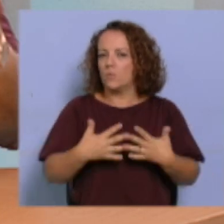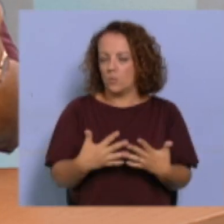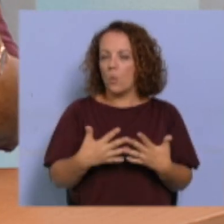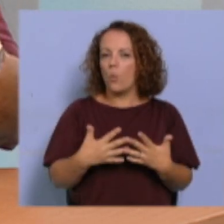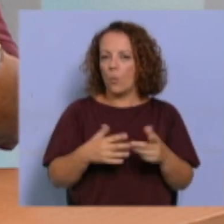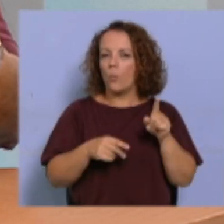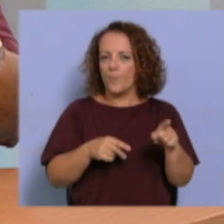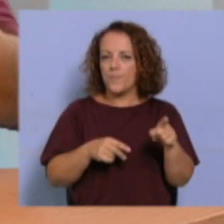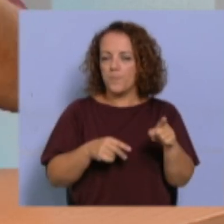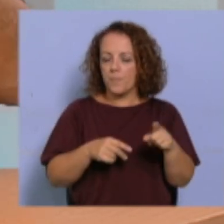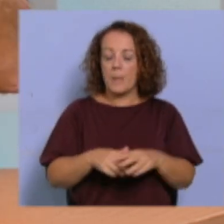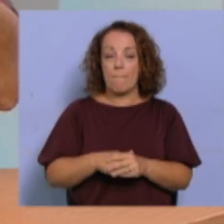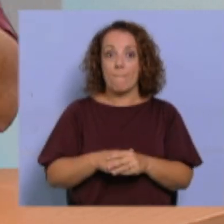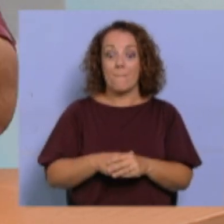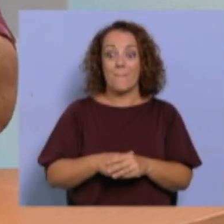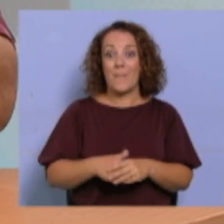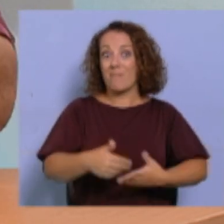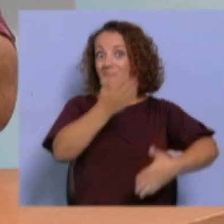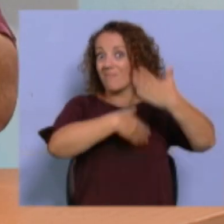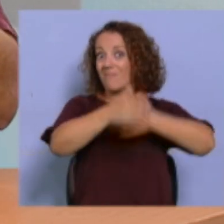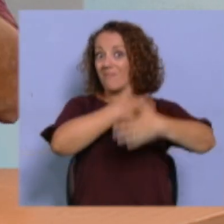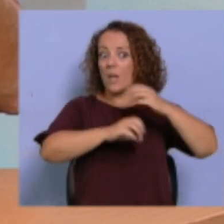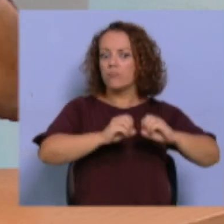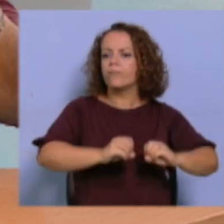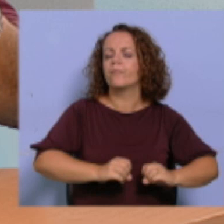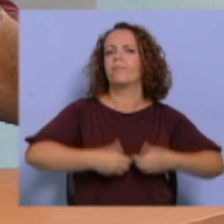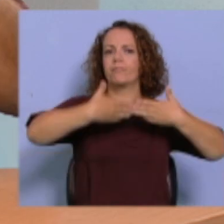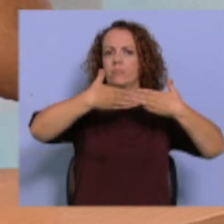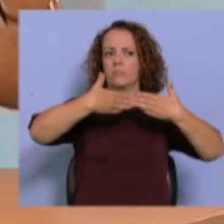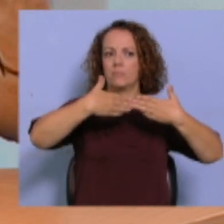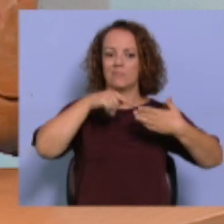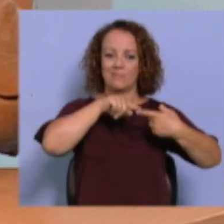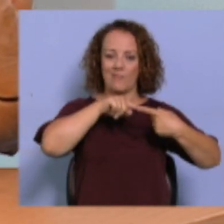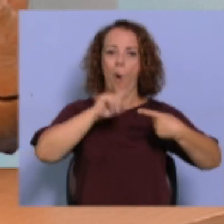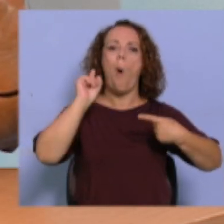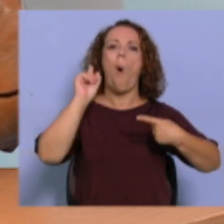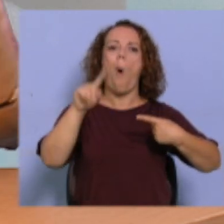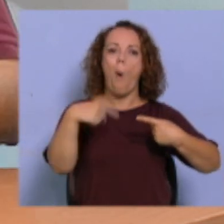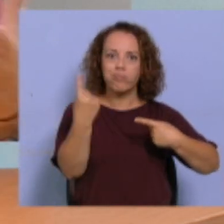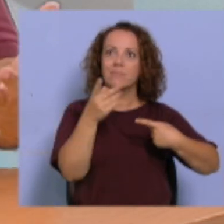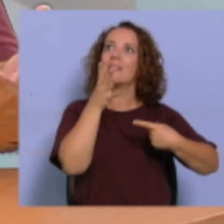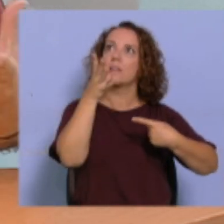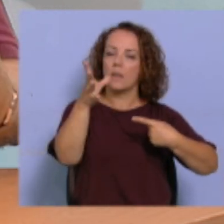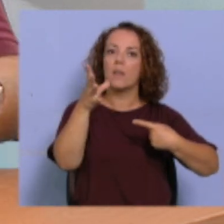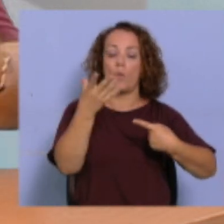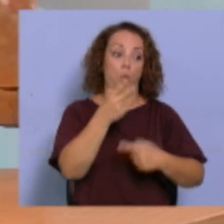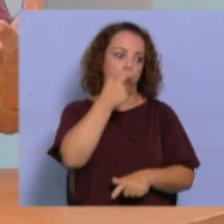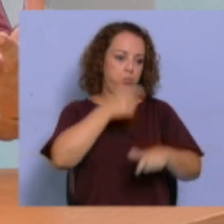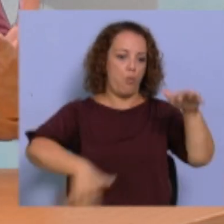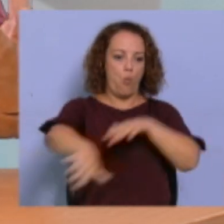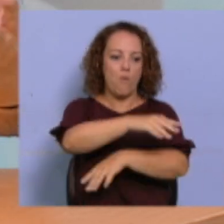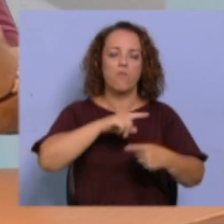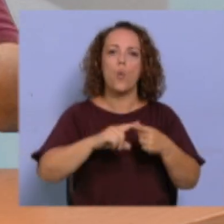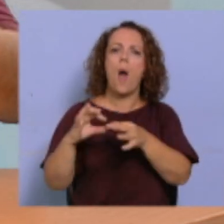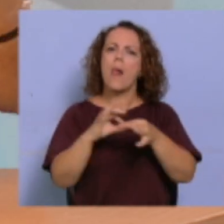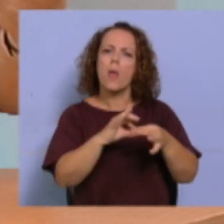aqueles que, à primeira vista, seriam os que diriam sim a Jesus, o povo judaico, o povo da